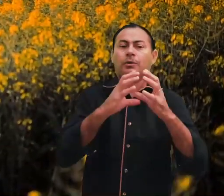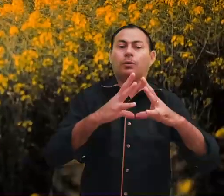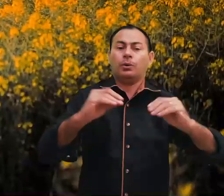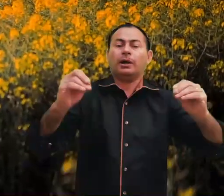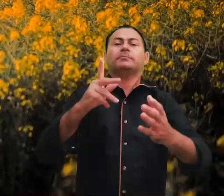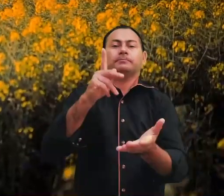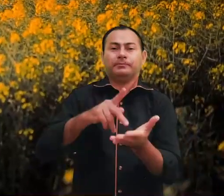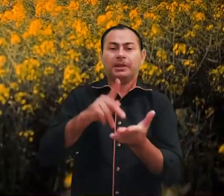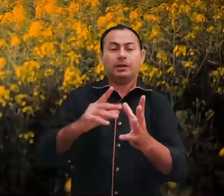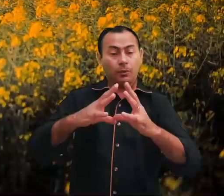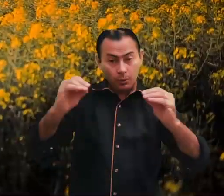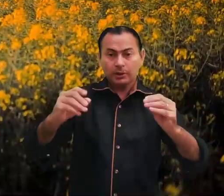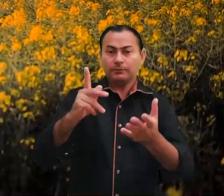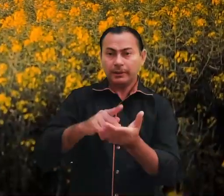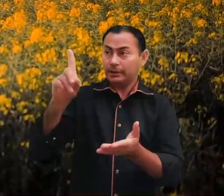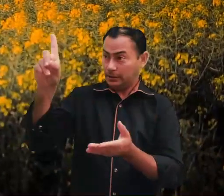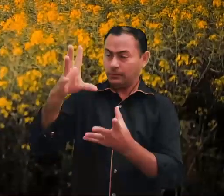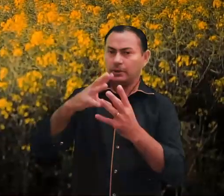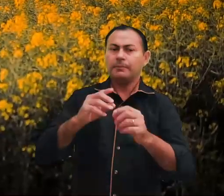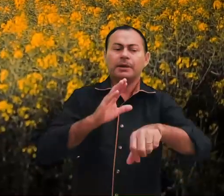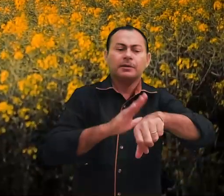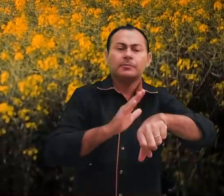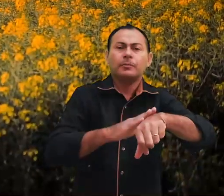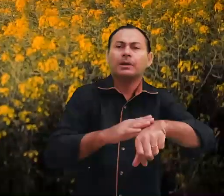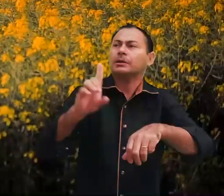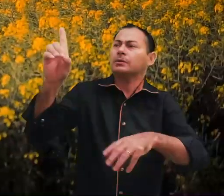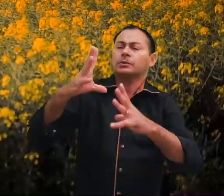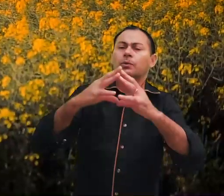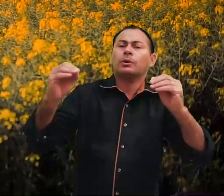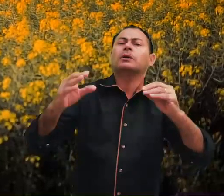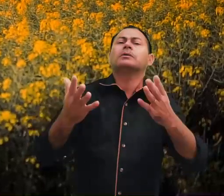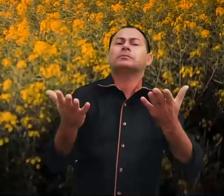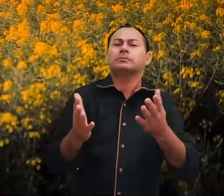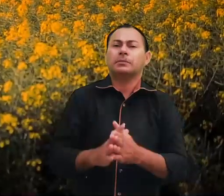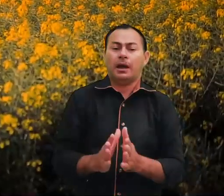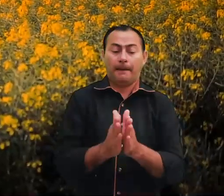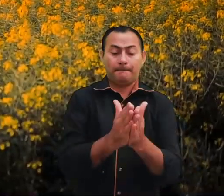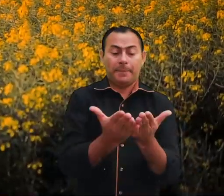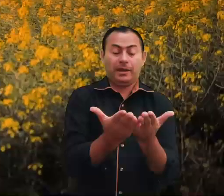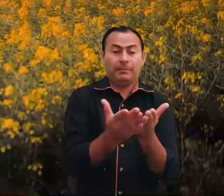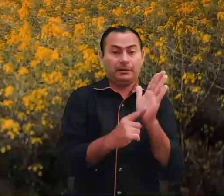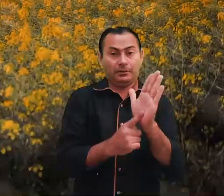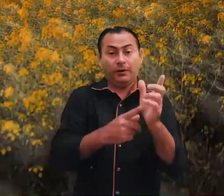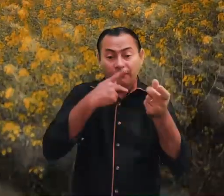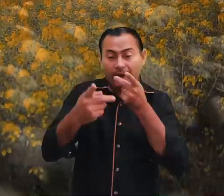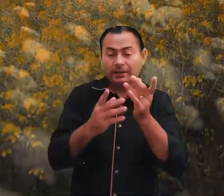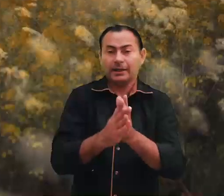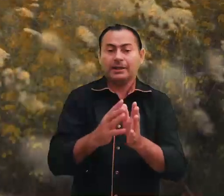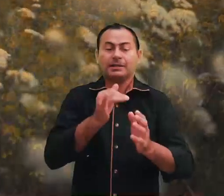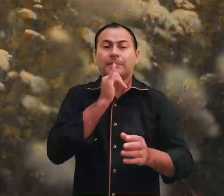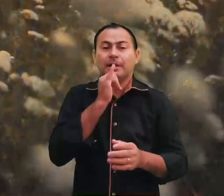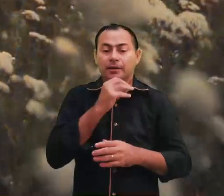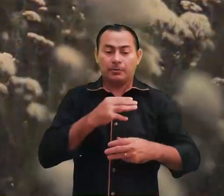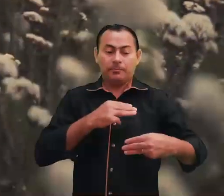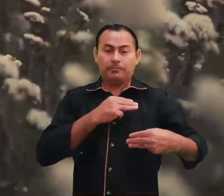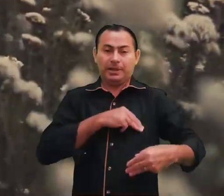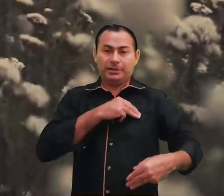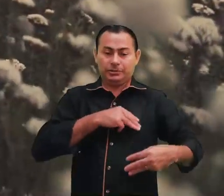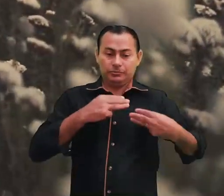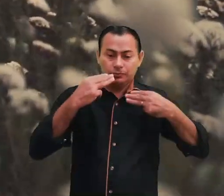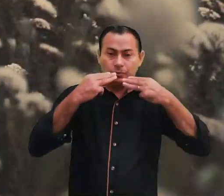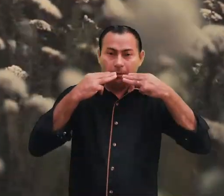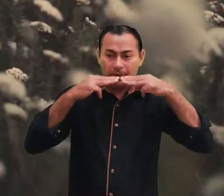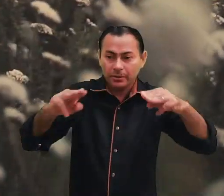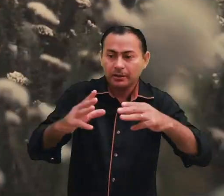e que realmente cura. Em que circunstâncias Deus cura? A Bíblia não dá exemplos de ministros que tenham um ministério de cura